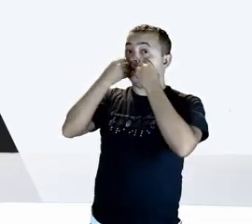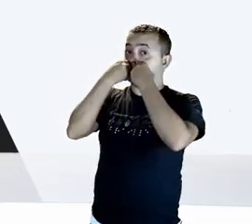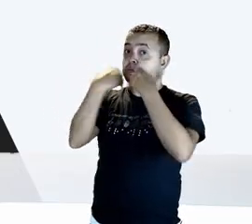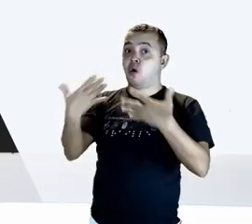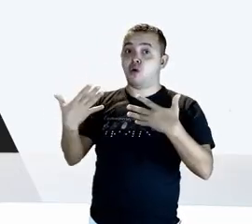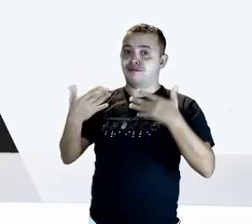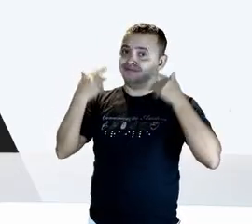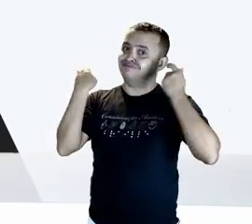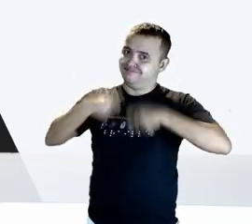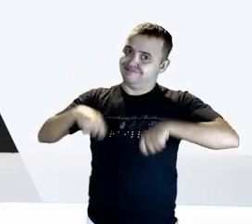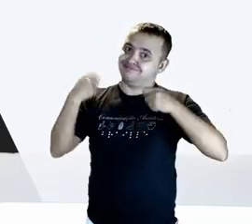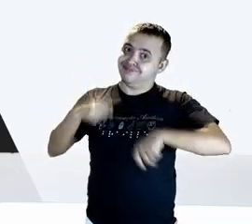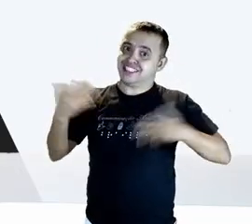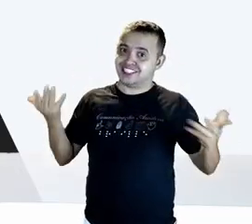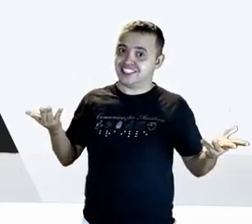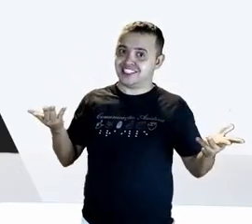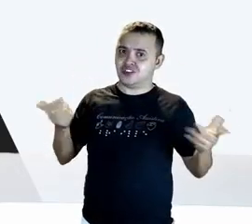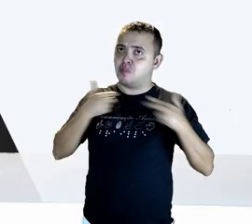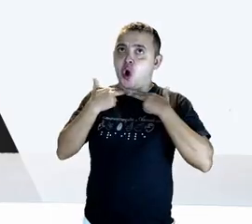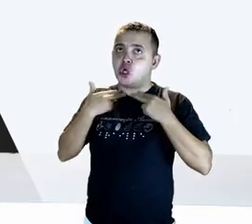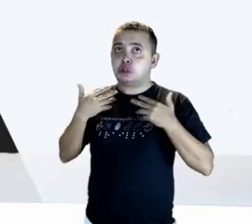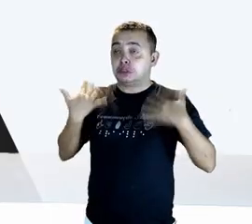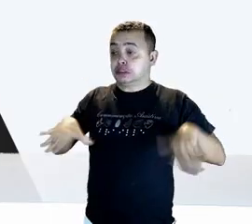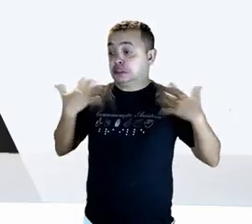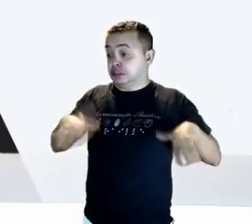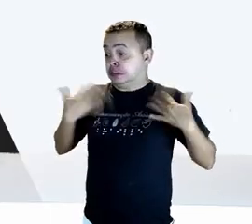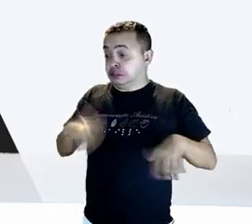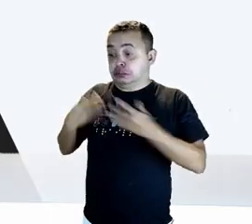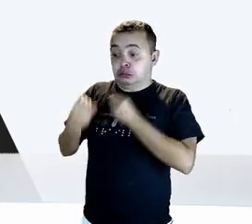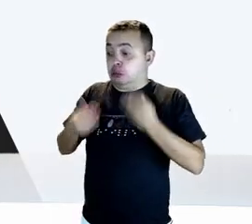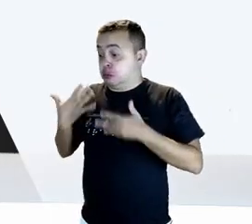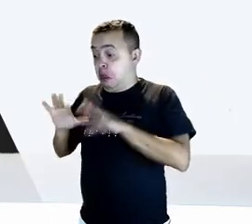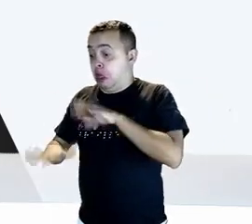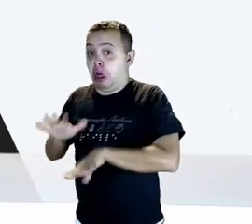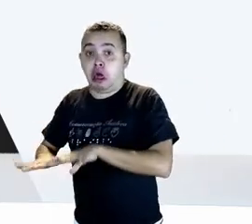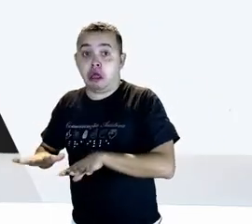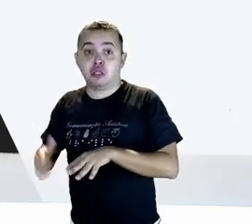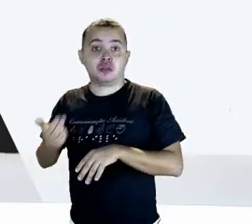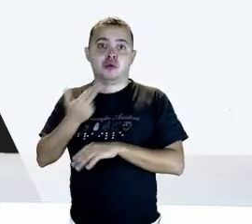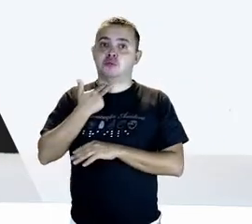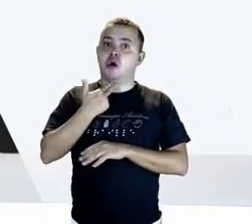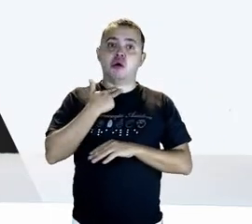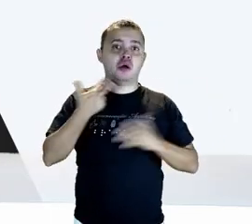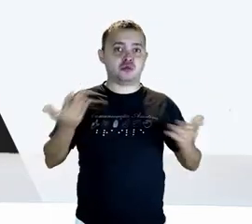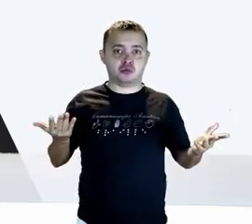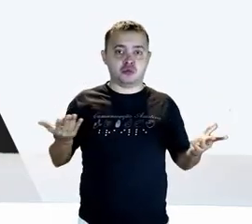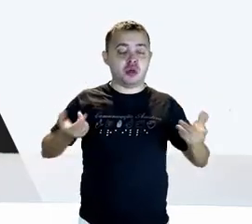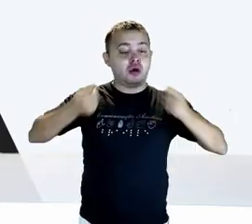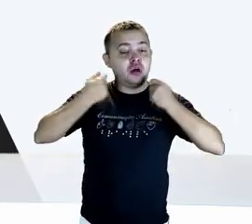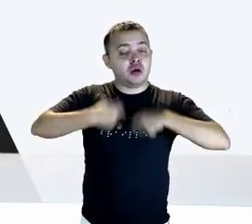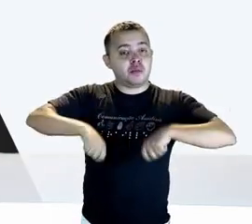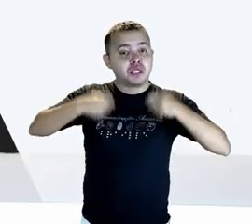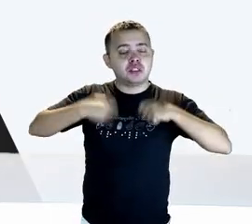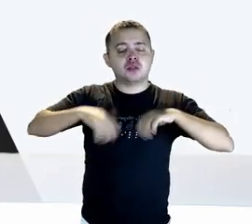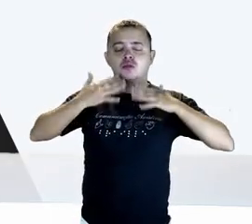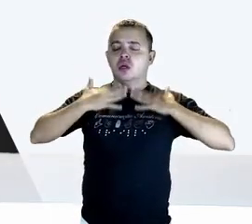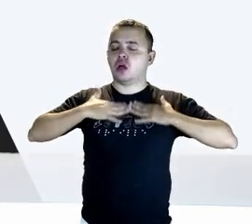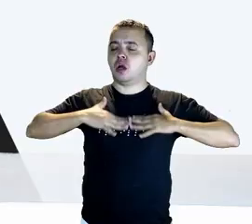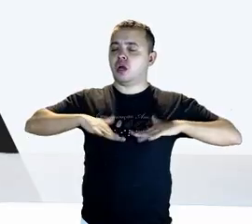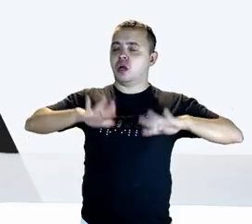que prestar o atendimento. O socorrista deve agir com bom